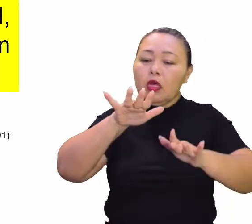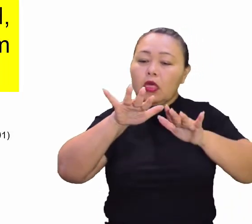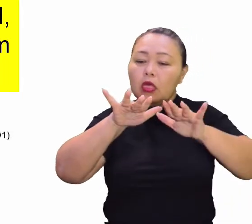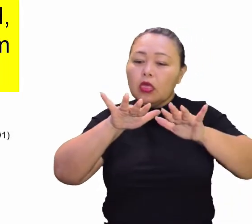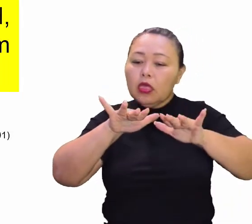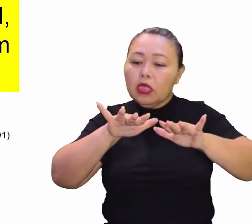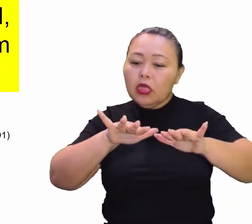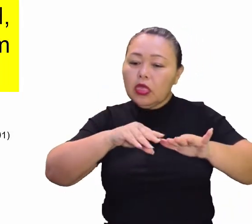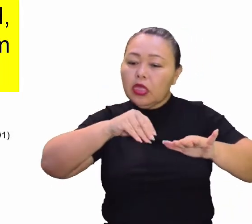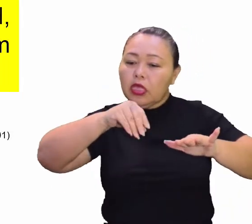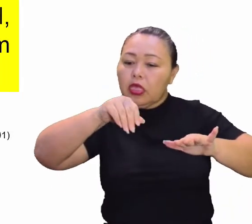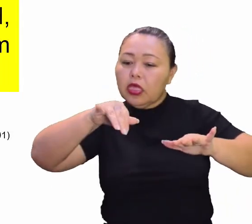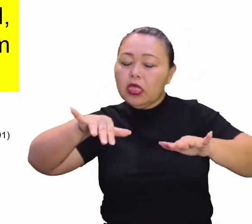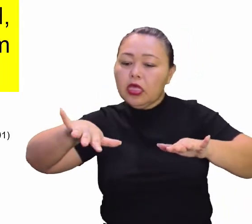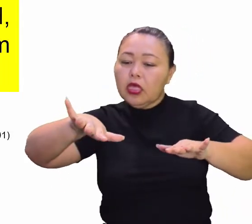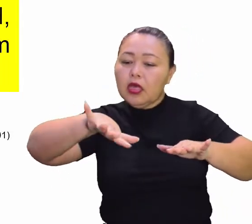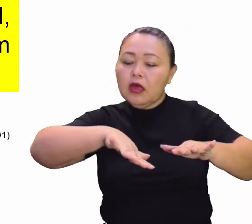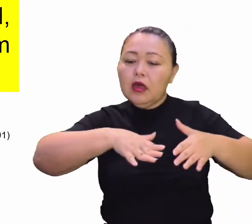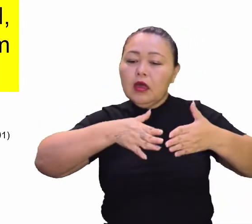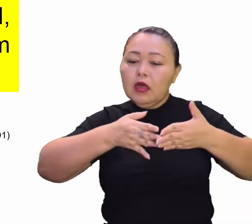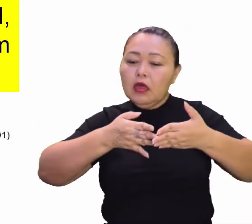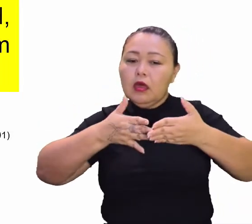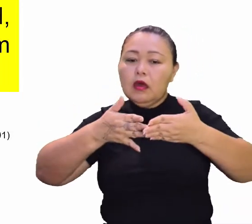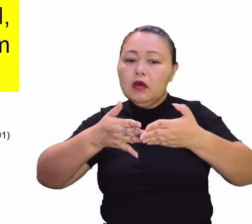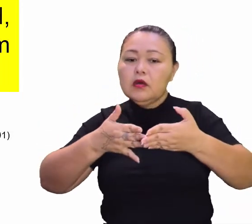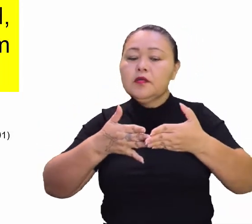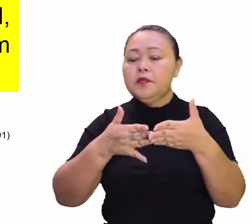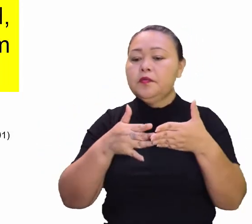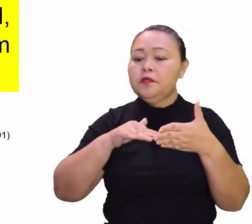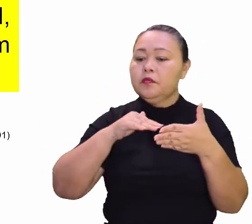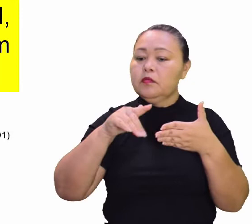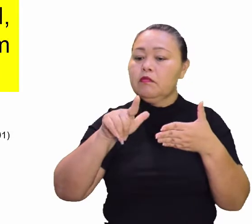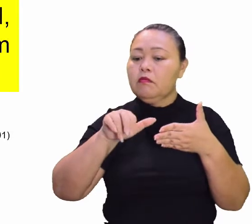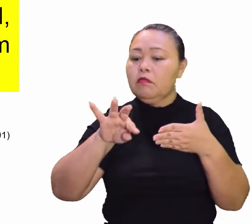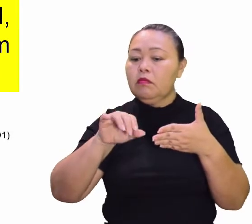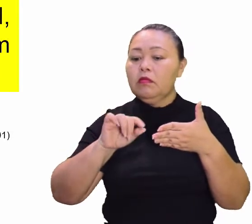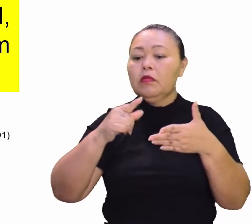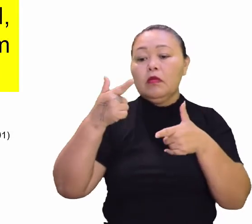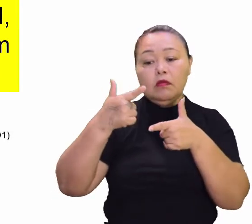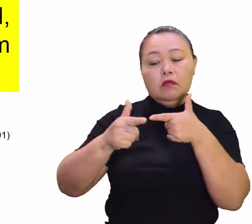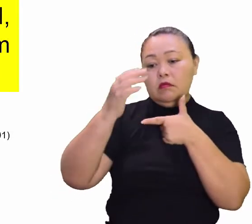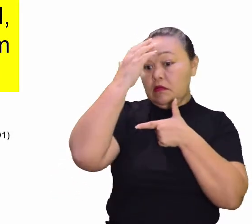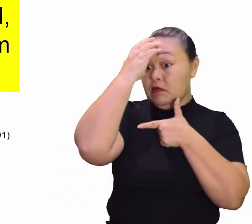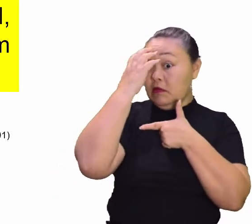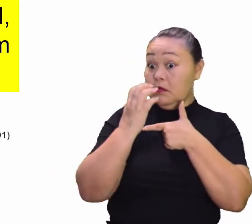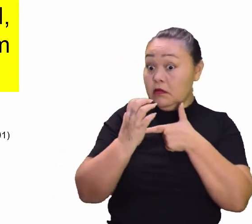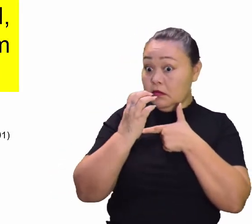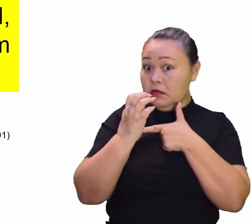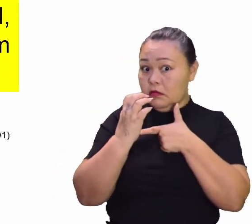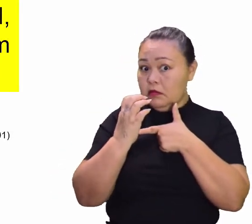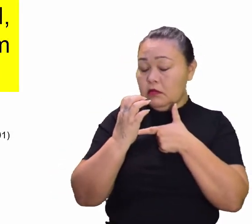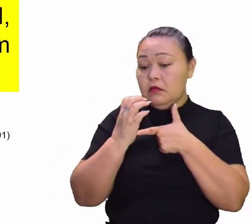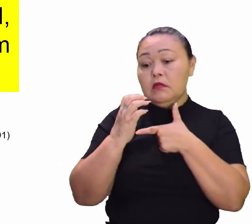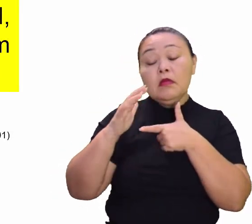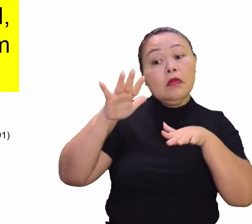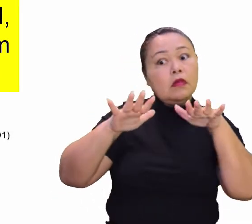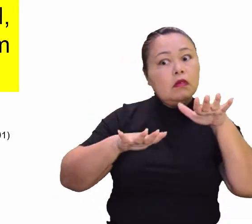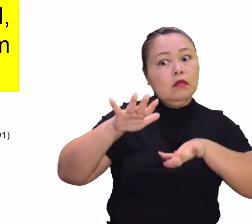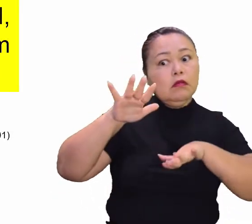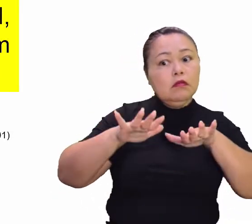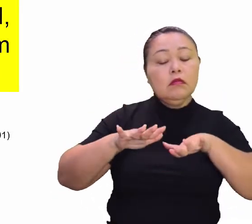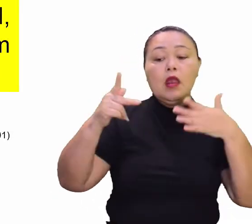é um problema. Ele é um problema sério. Ele é um problema, inclusive, às